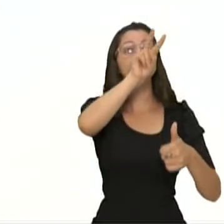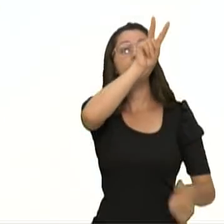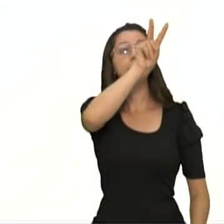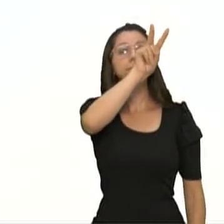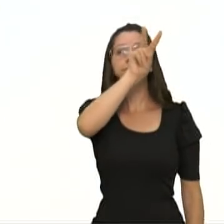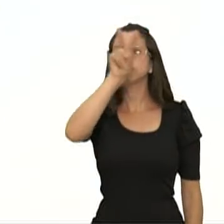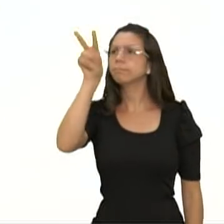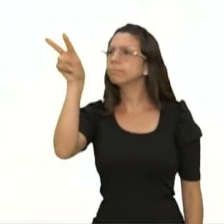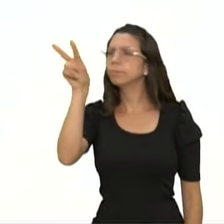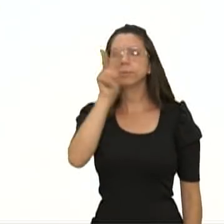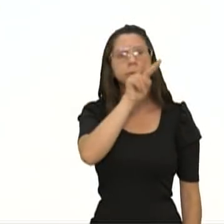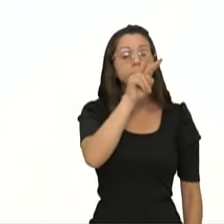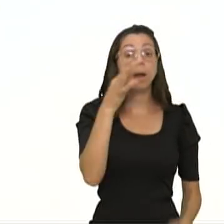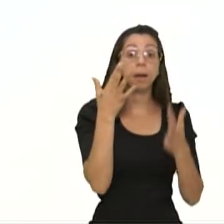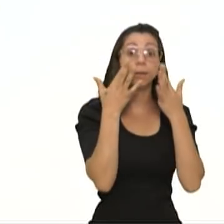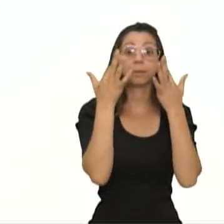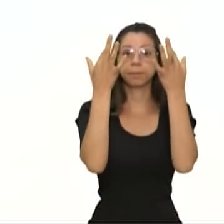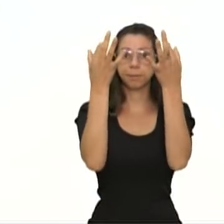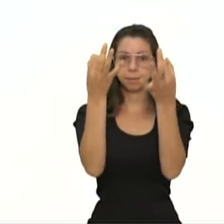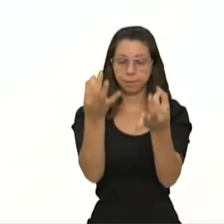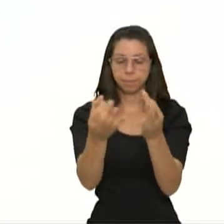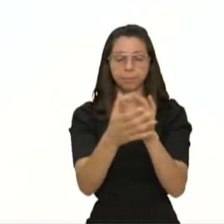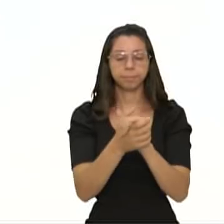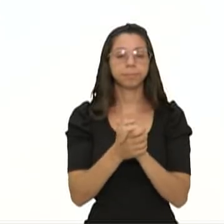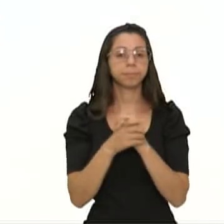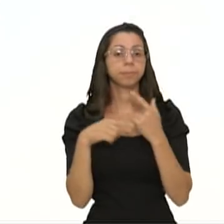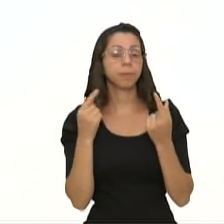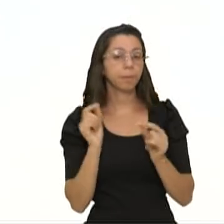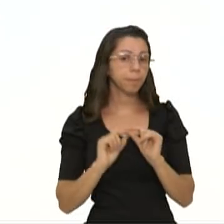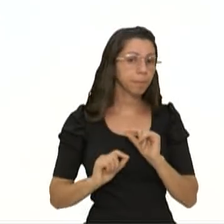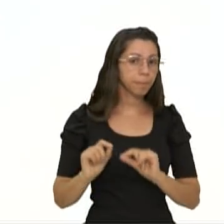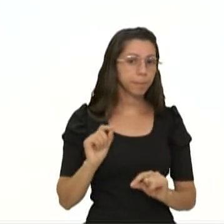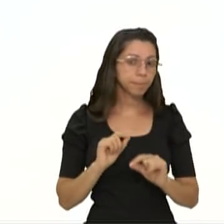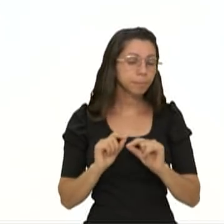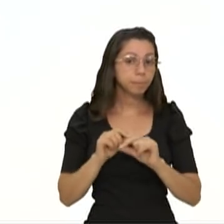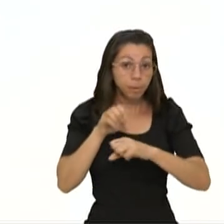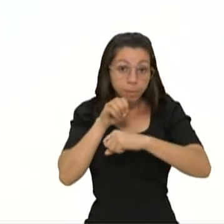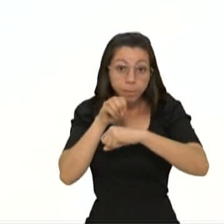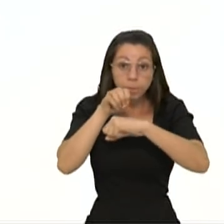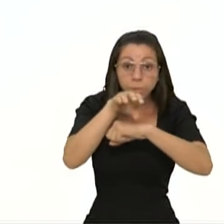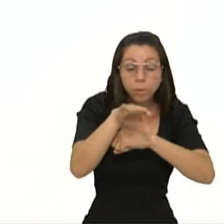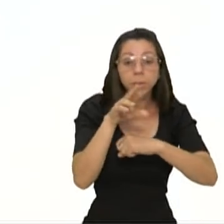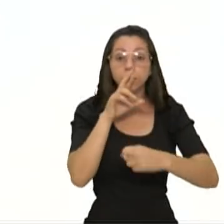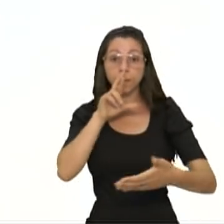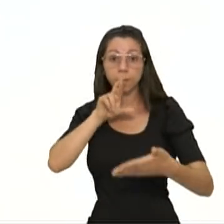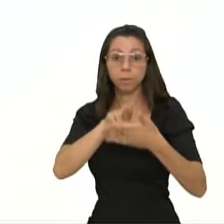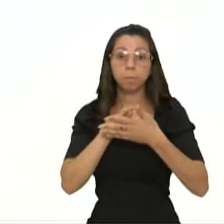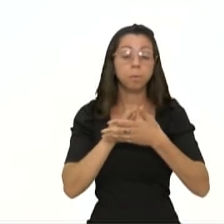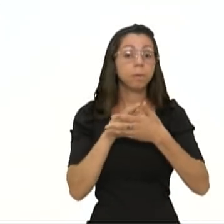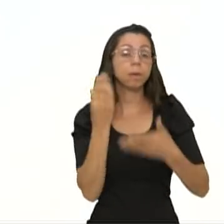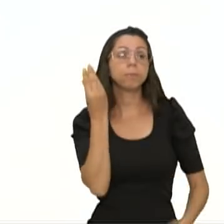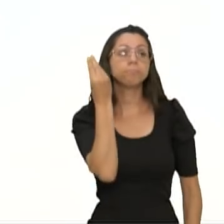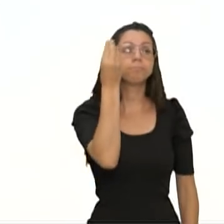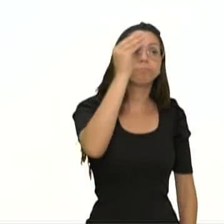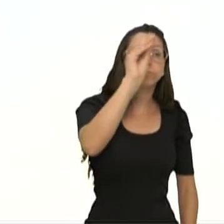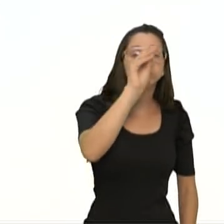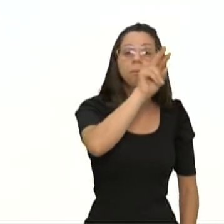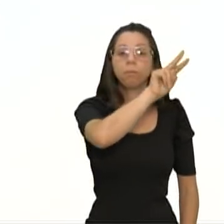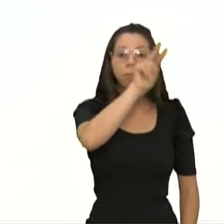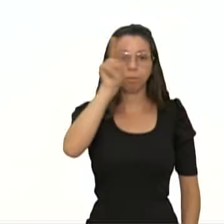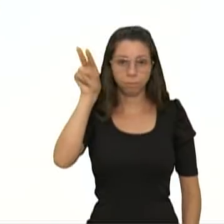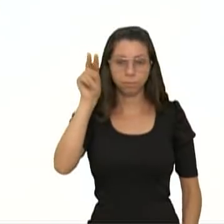o enunciado com atenção. Boa parte e dicas da resolução estão contidas no